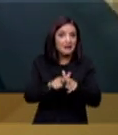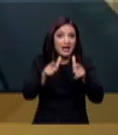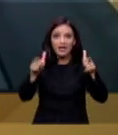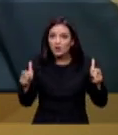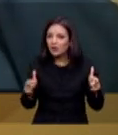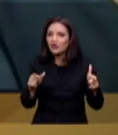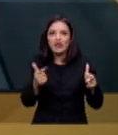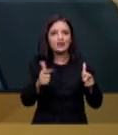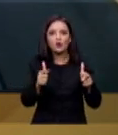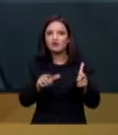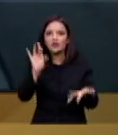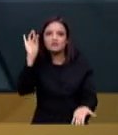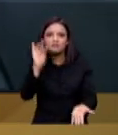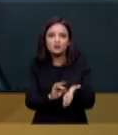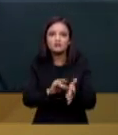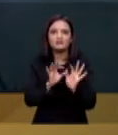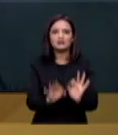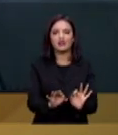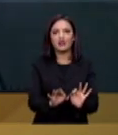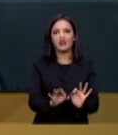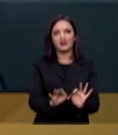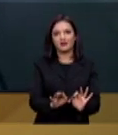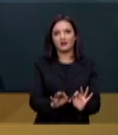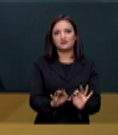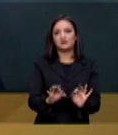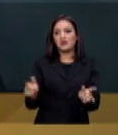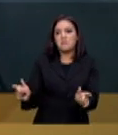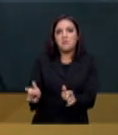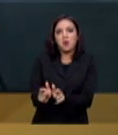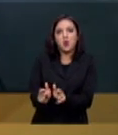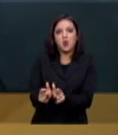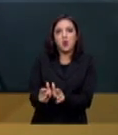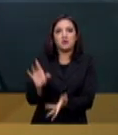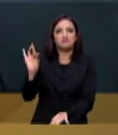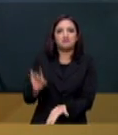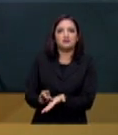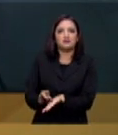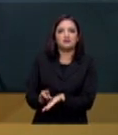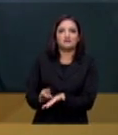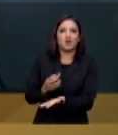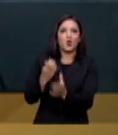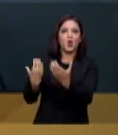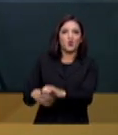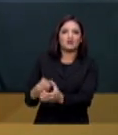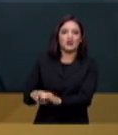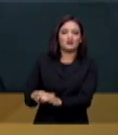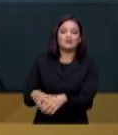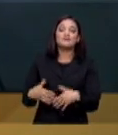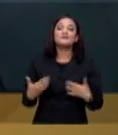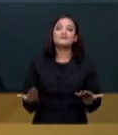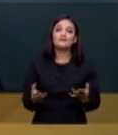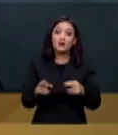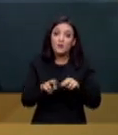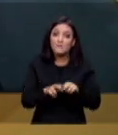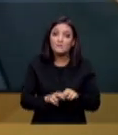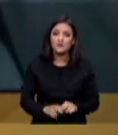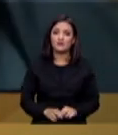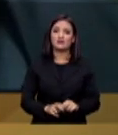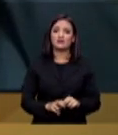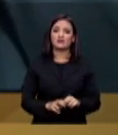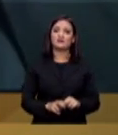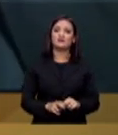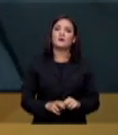sem efetividade, do que servidores efetivos. Esta precarização